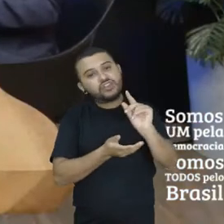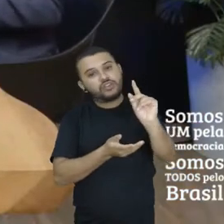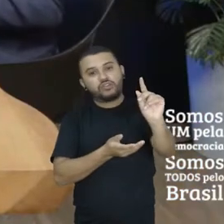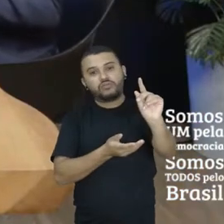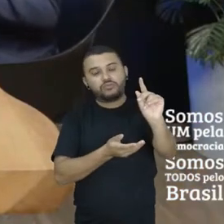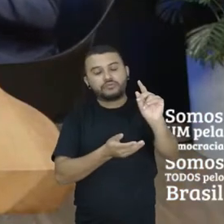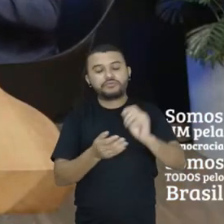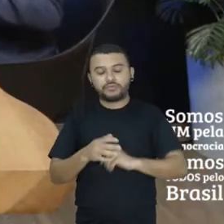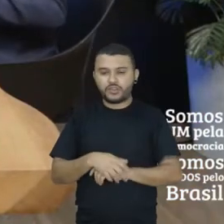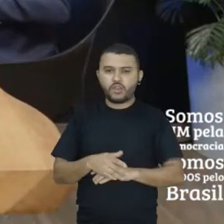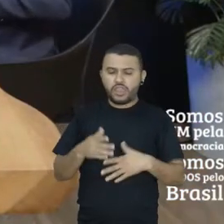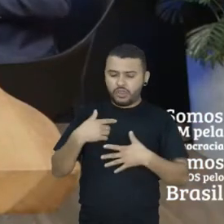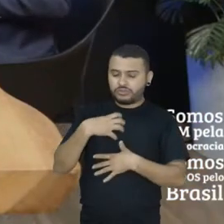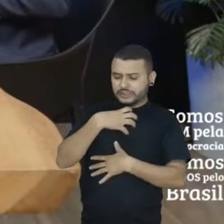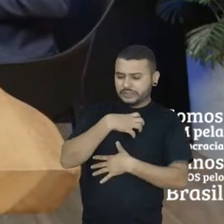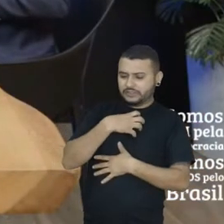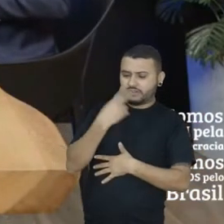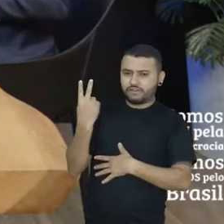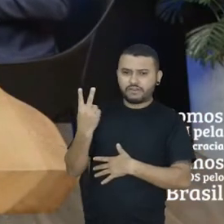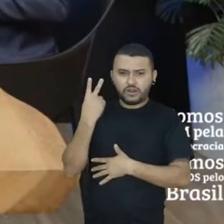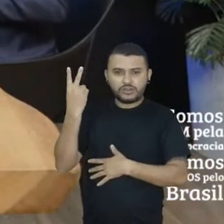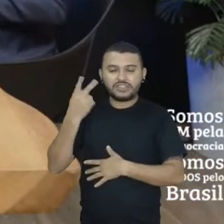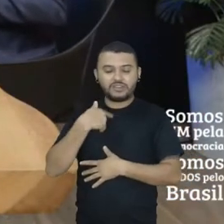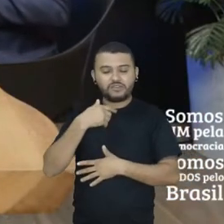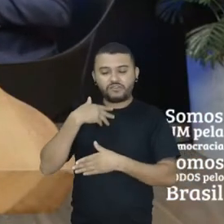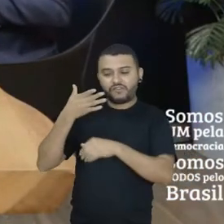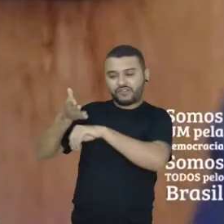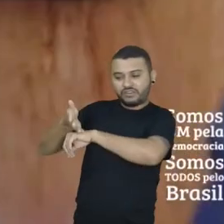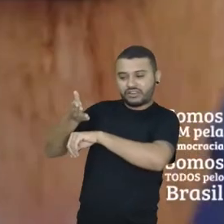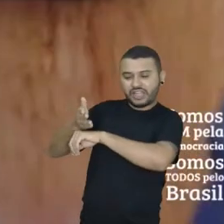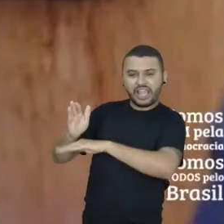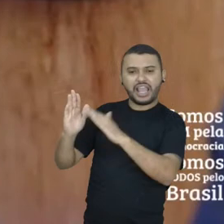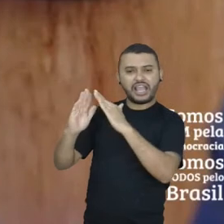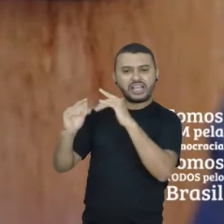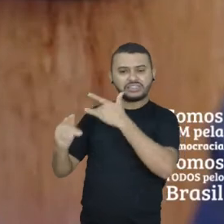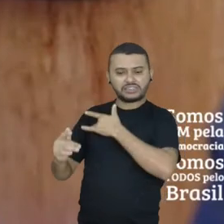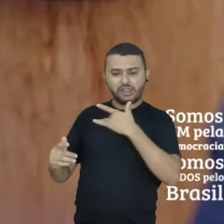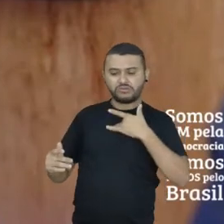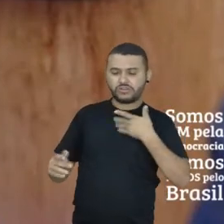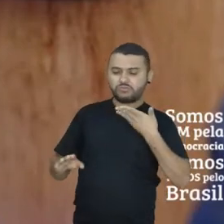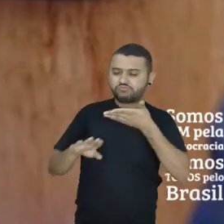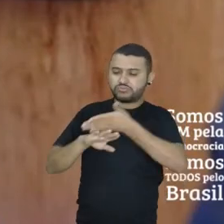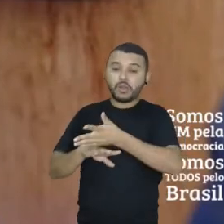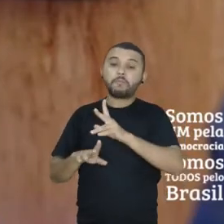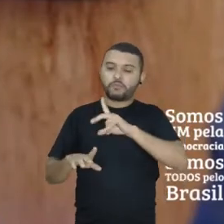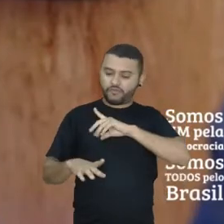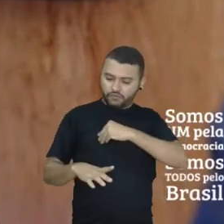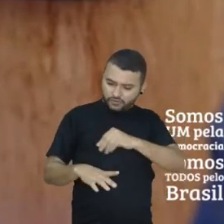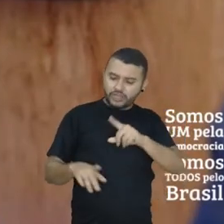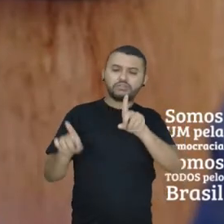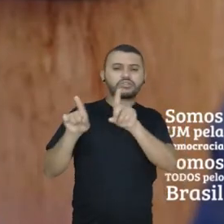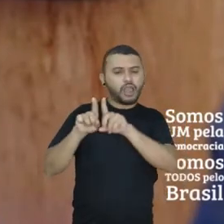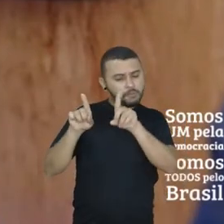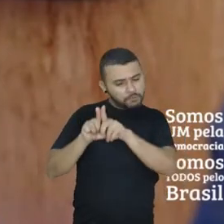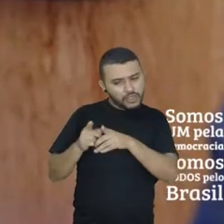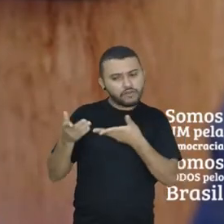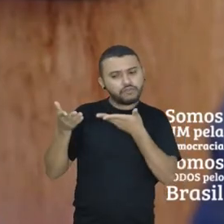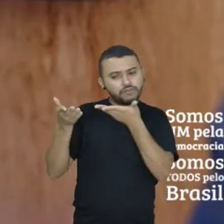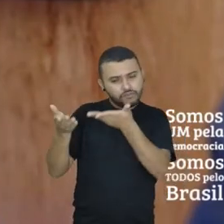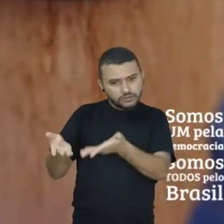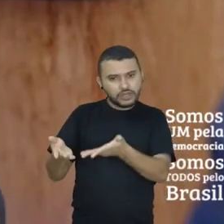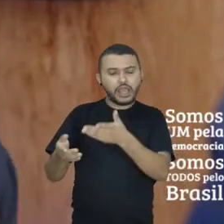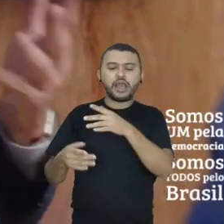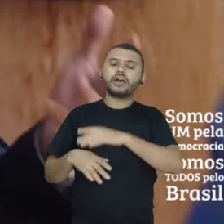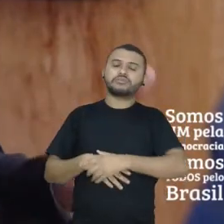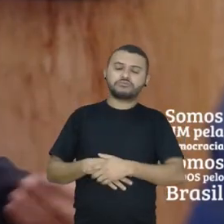que hoje... Eu nasci numa Santa Casa em Pindamonhangaba. Meus filhos nasceram na Santa Casa de